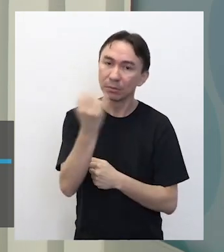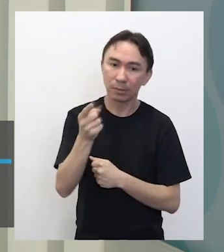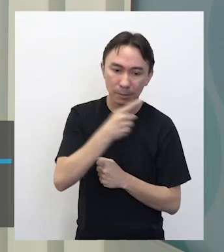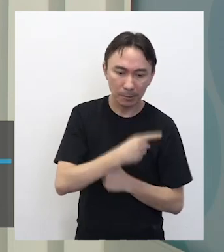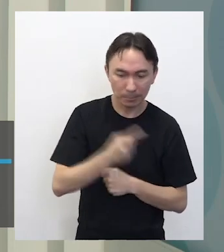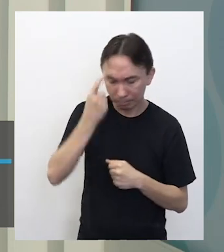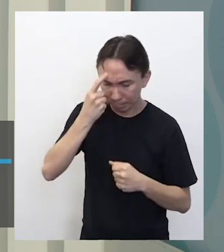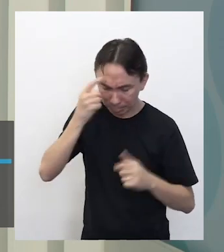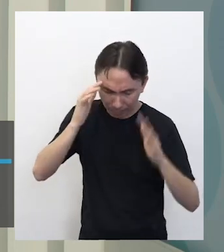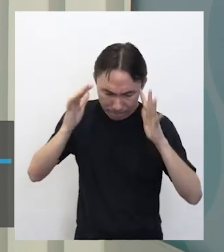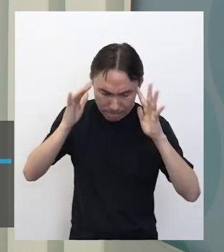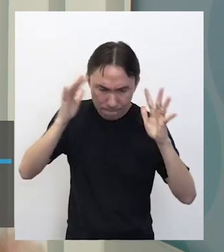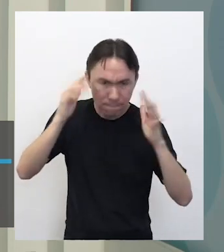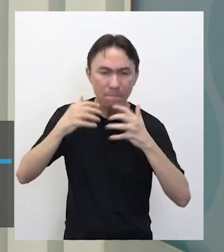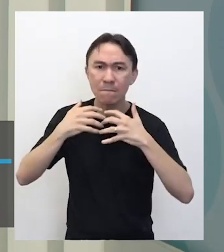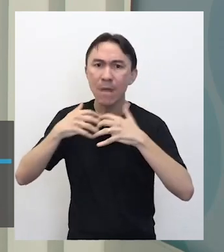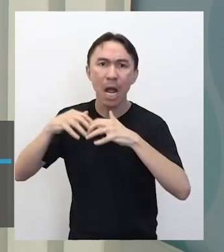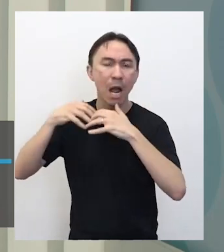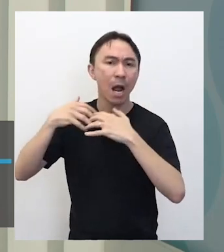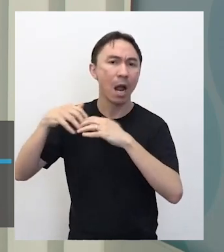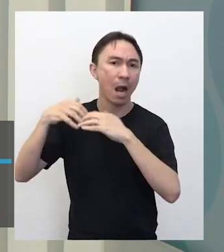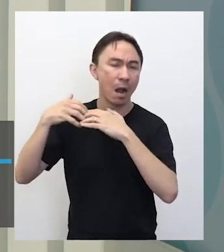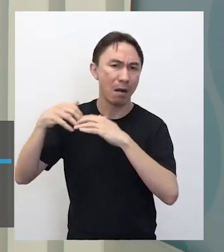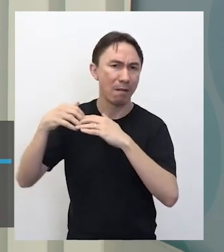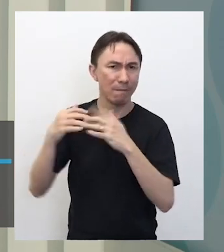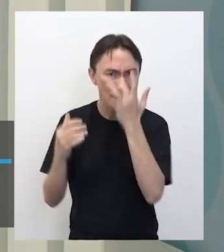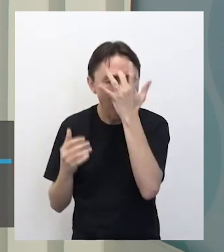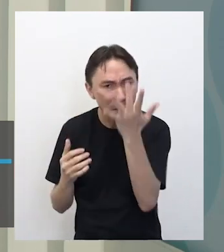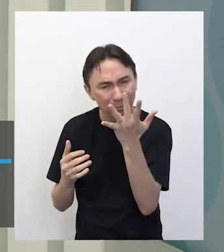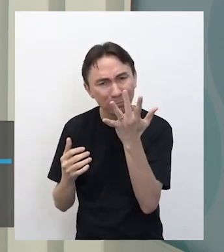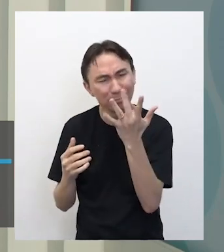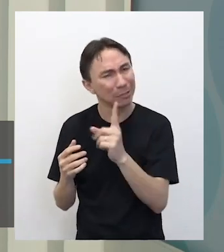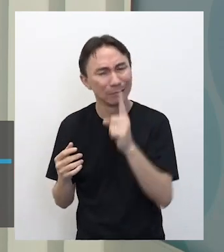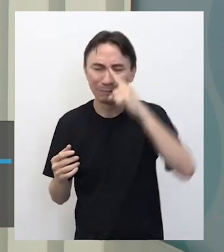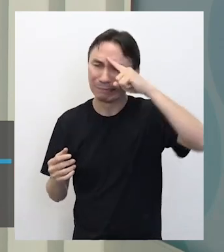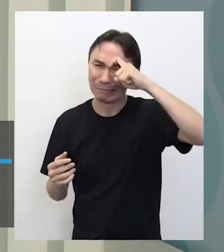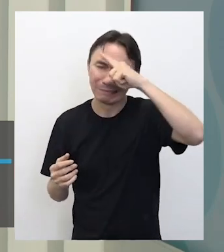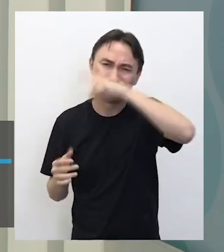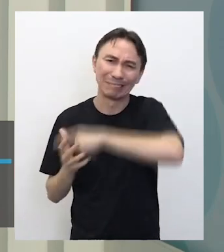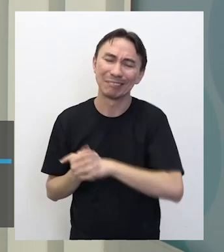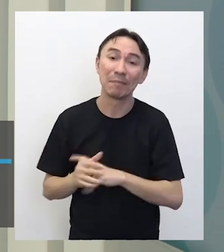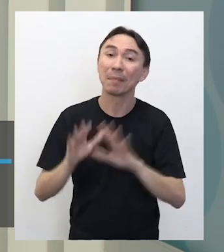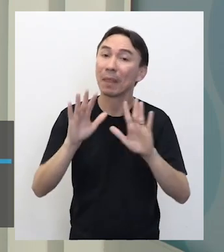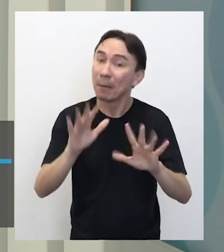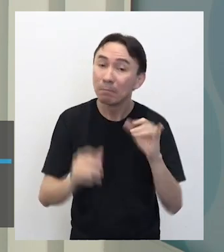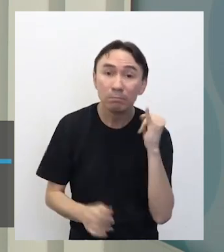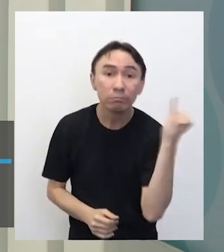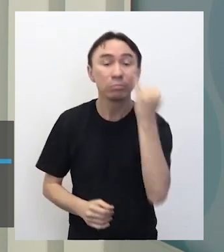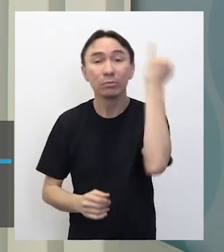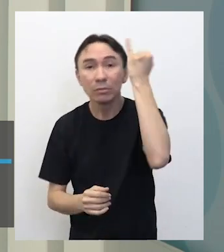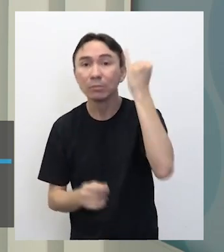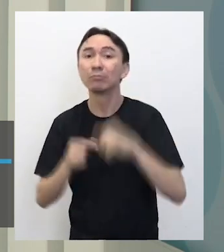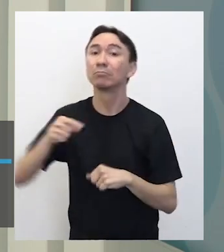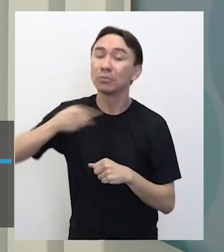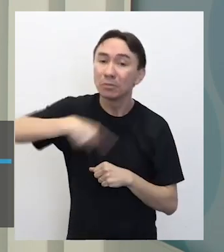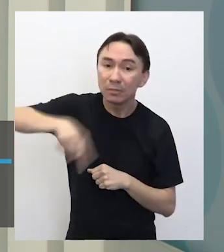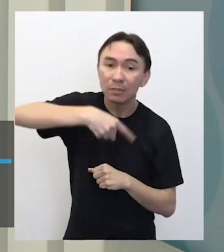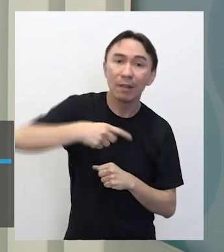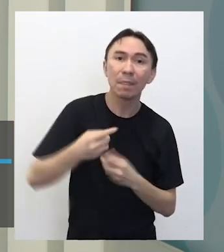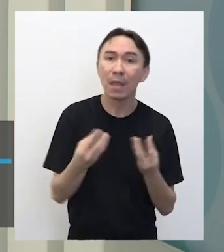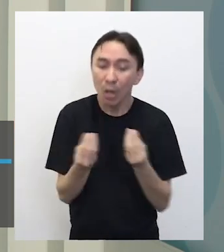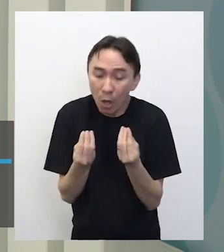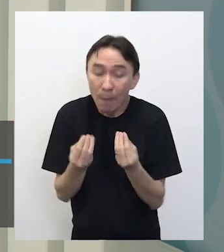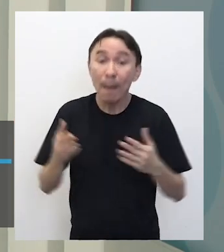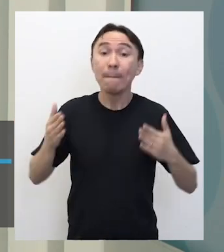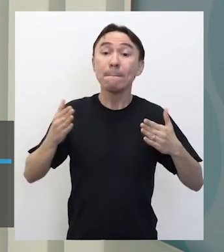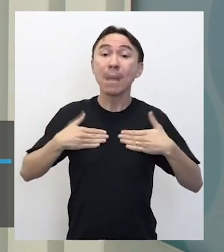né? Isso aqui não é uma receita, né? Mas é muito importante a gente, principalmente o que tem a ver com o nosso